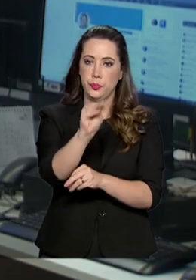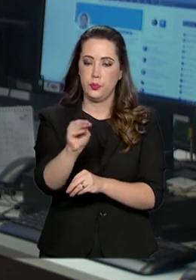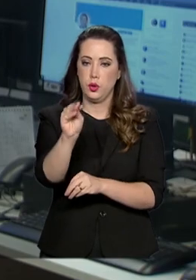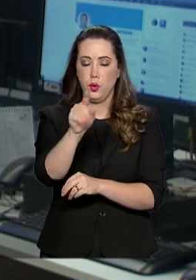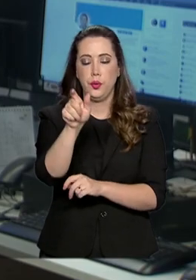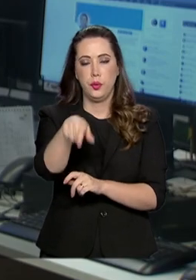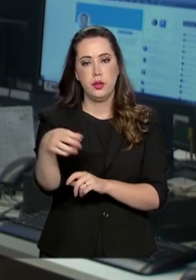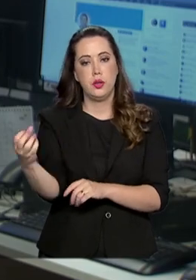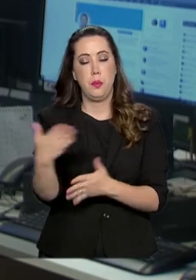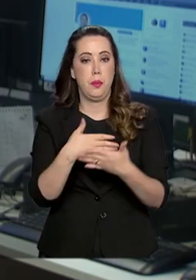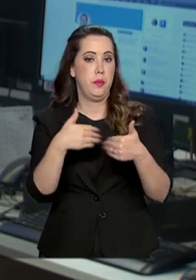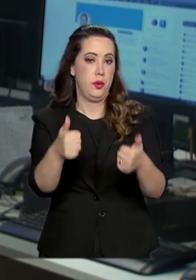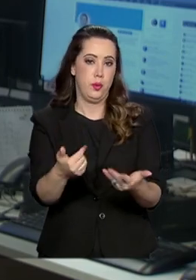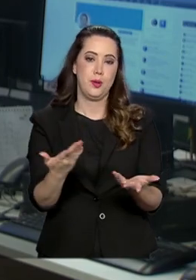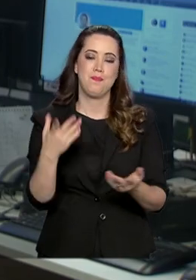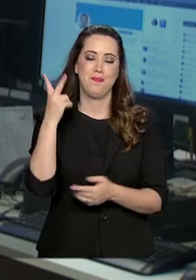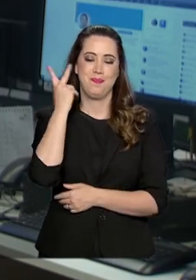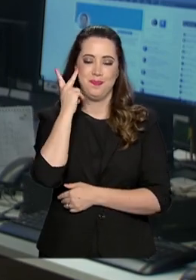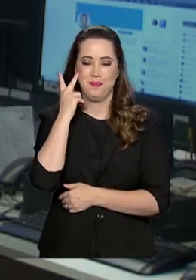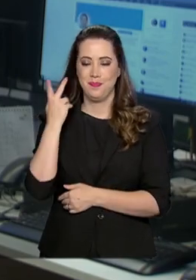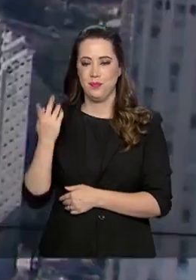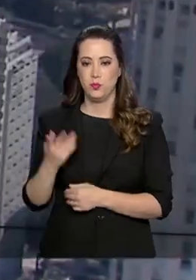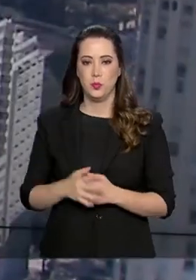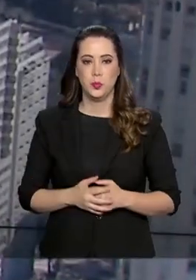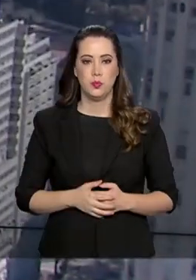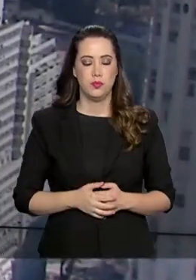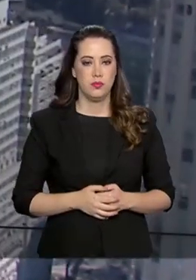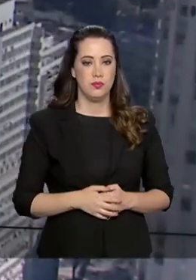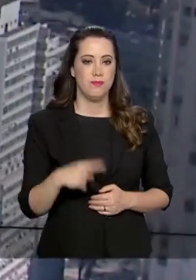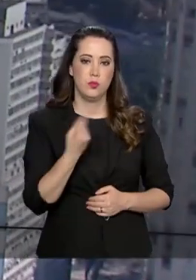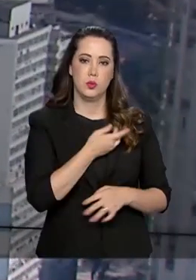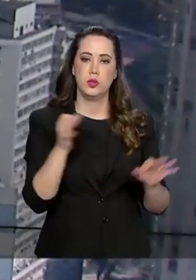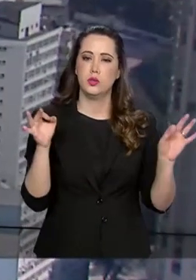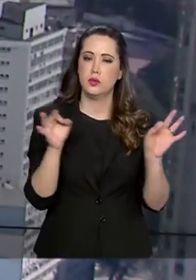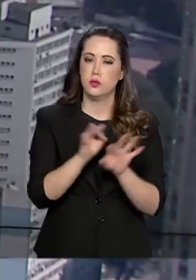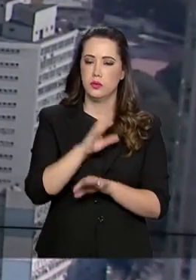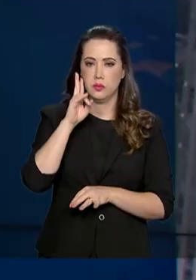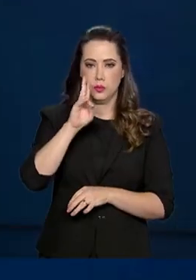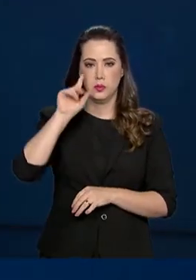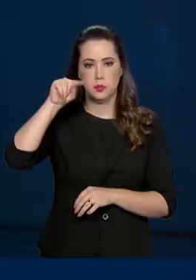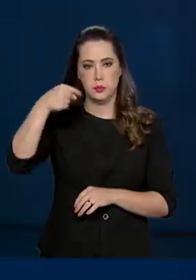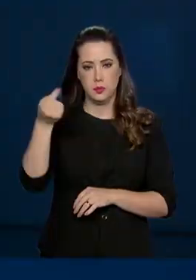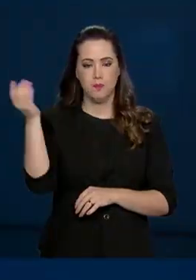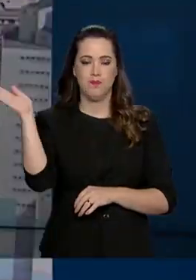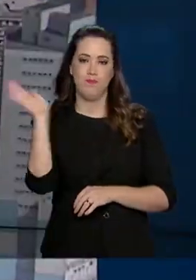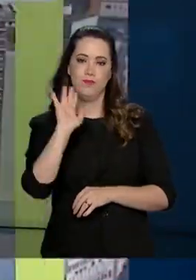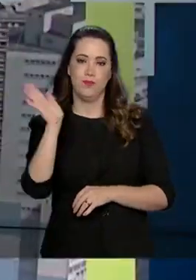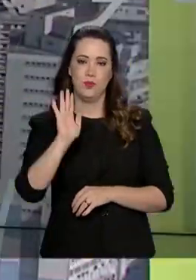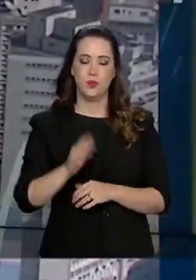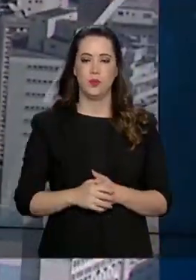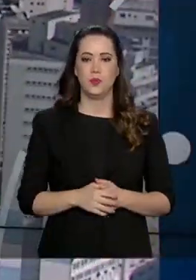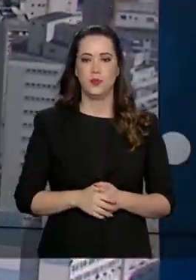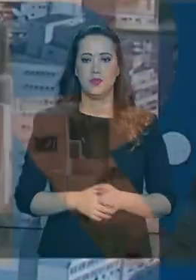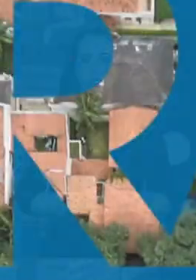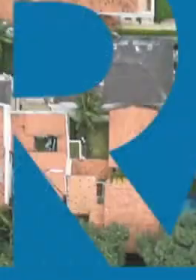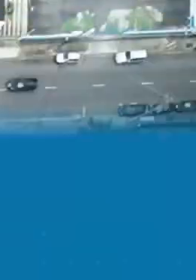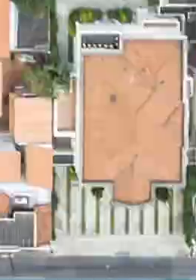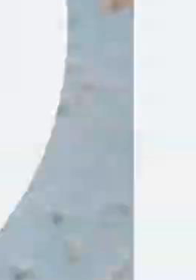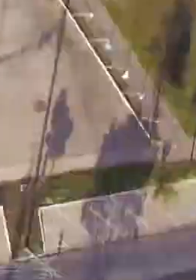Paulo, Dima Sode para o governo agora. Nós ficamos por aqui. Nos vemos na próxima edição. Até lá!